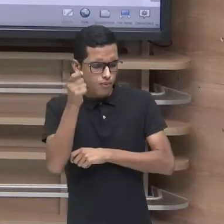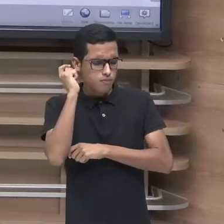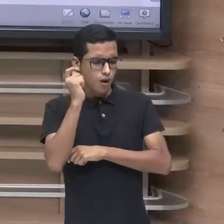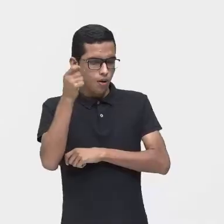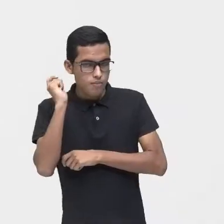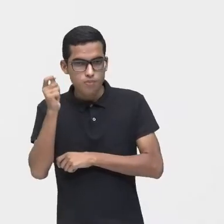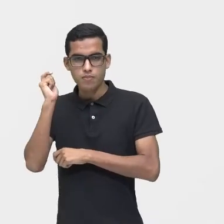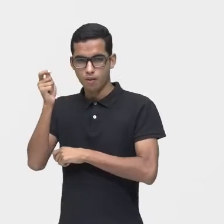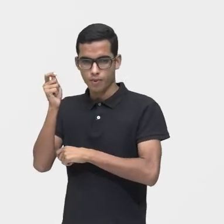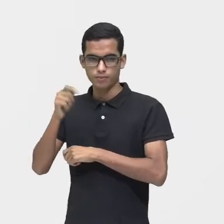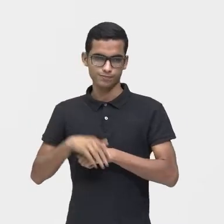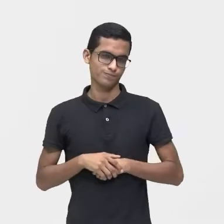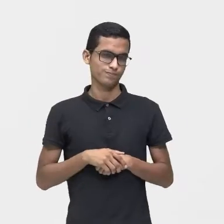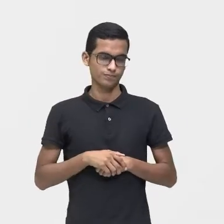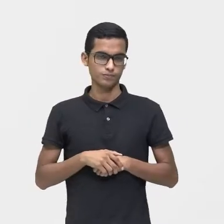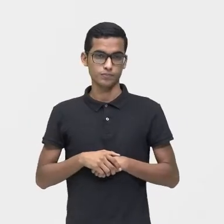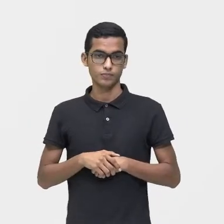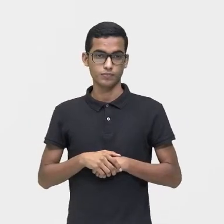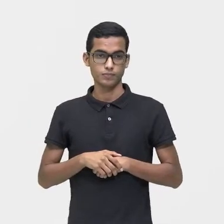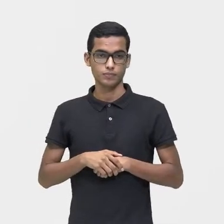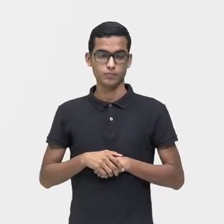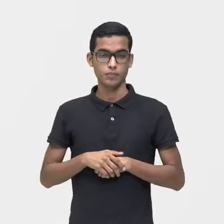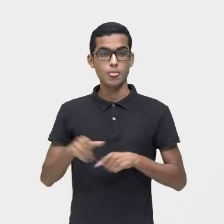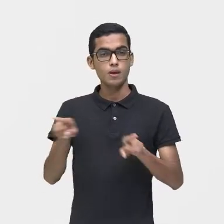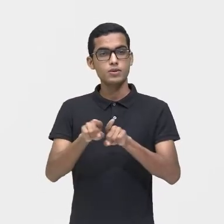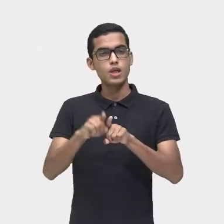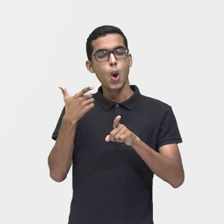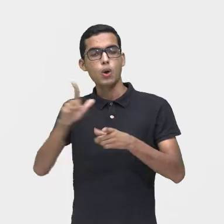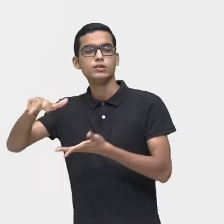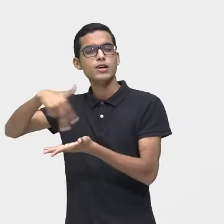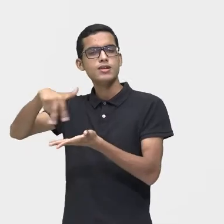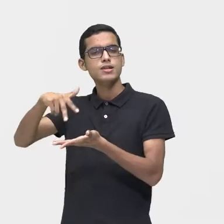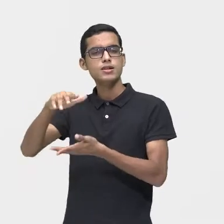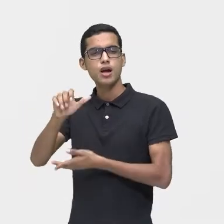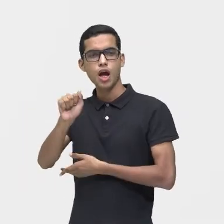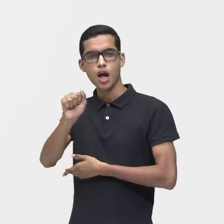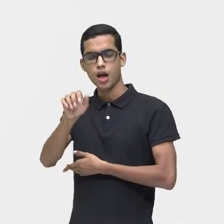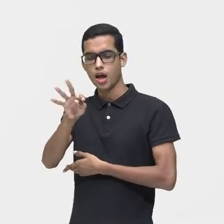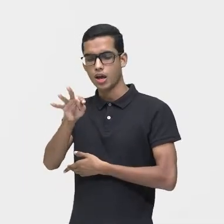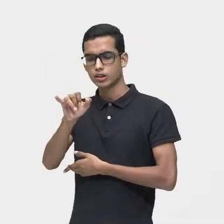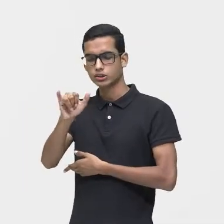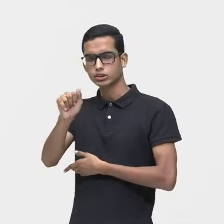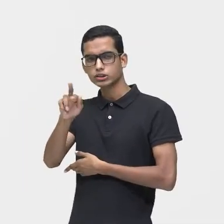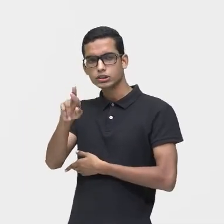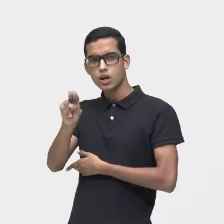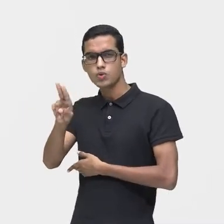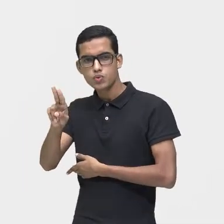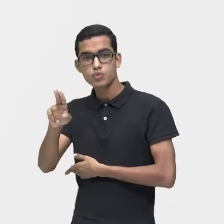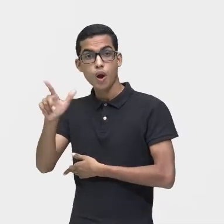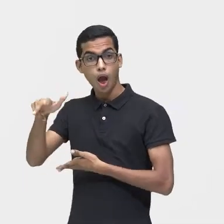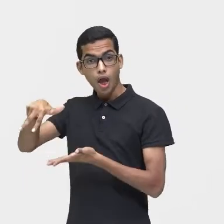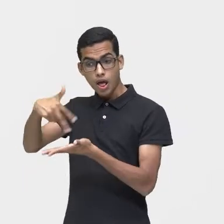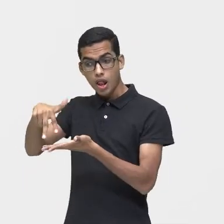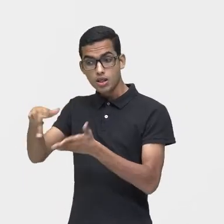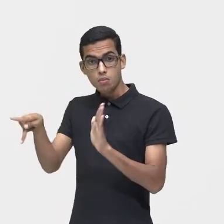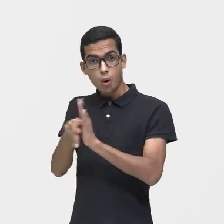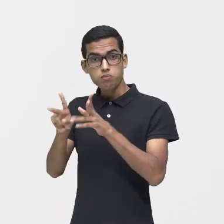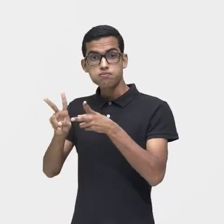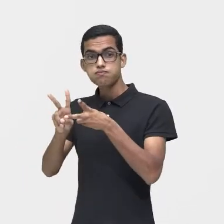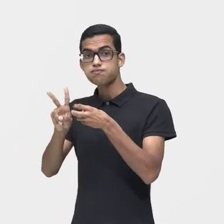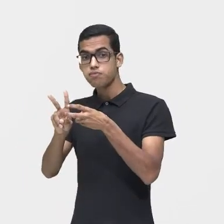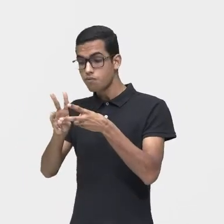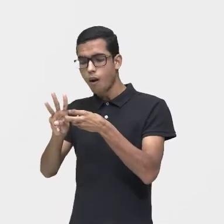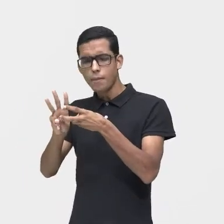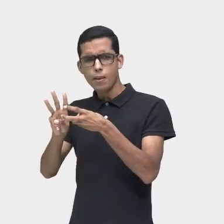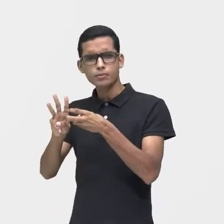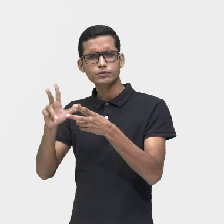uma dança que é a atiaru. A dança do atiaru é uma das muitas danças indígenas brasileiras que possui